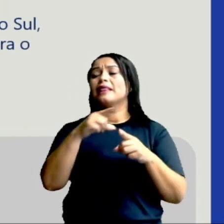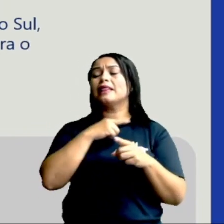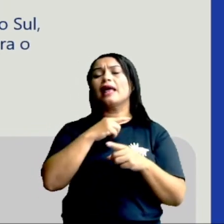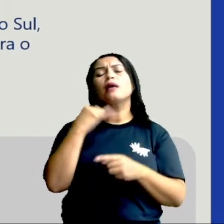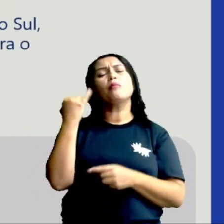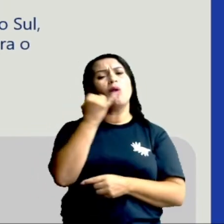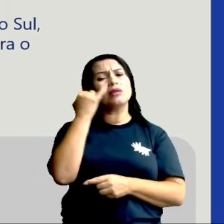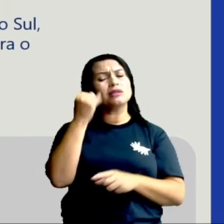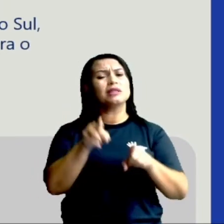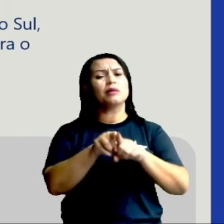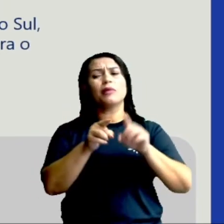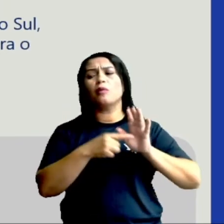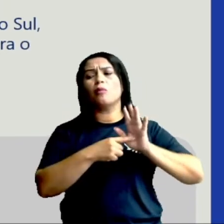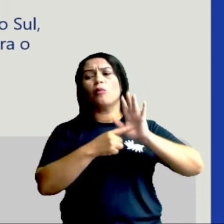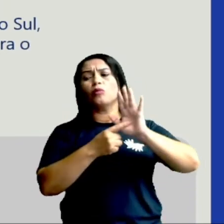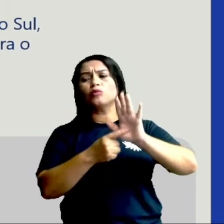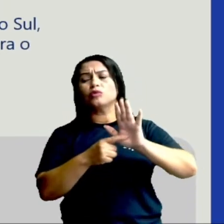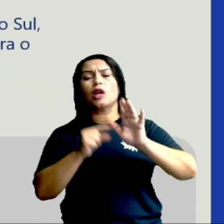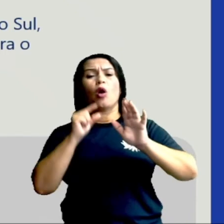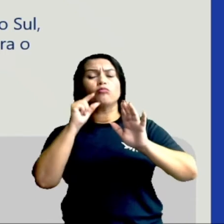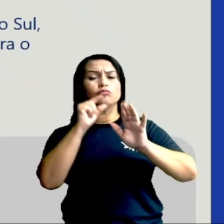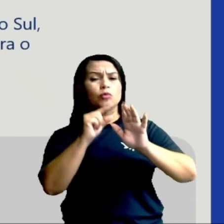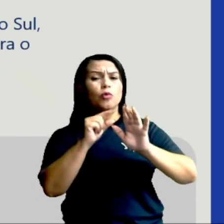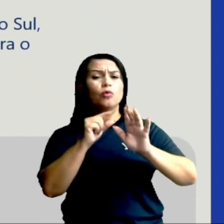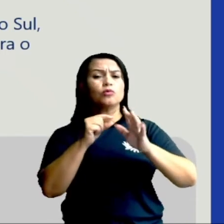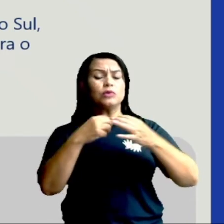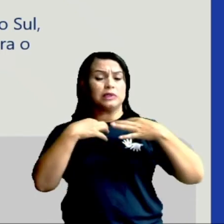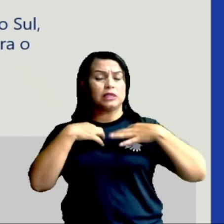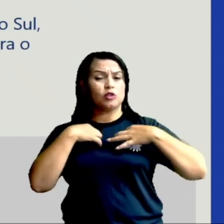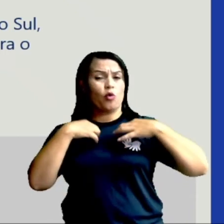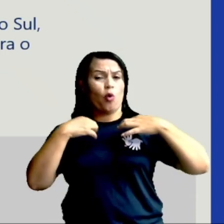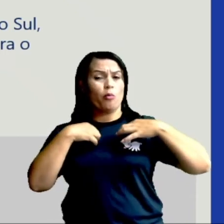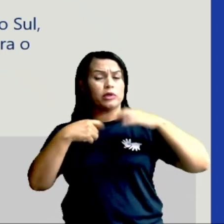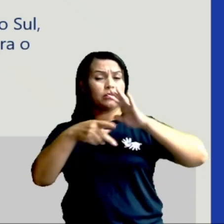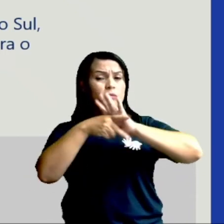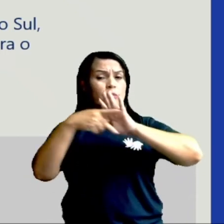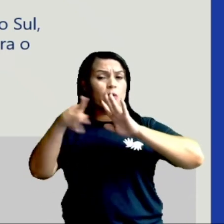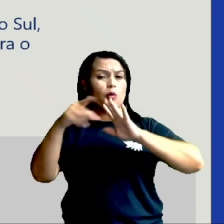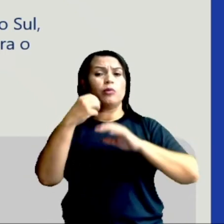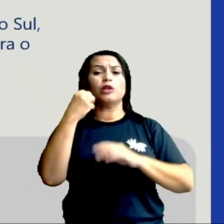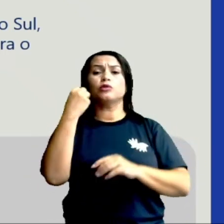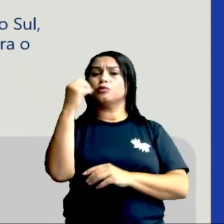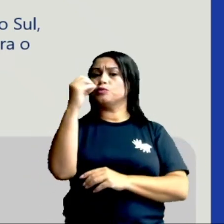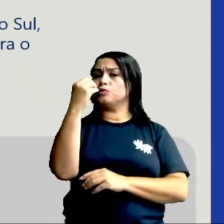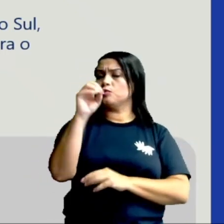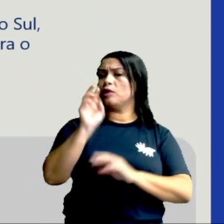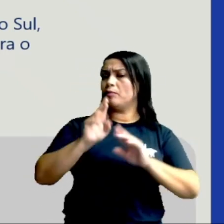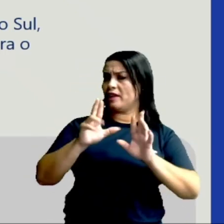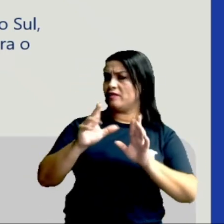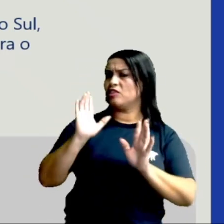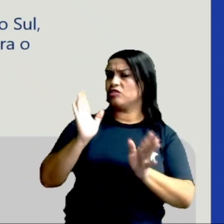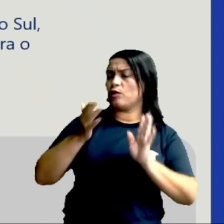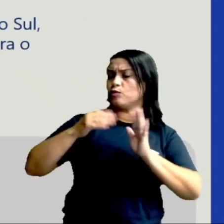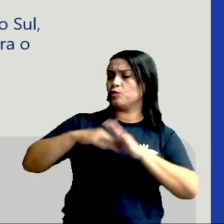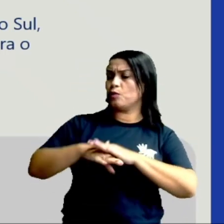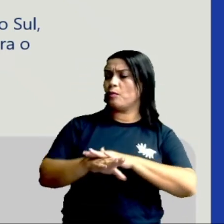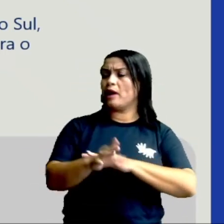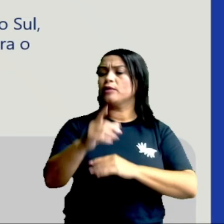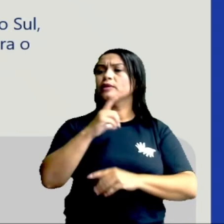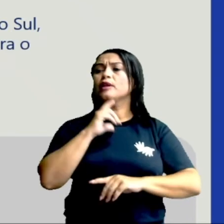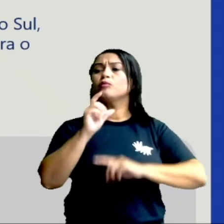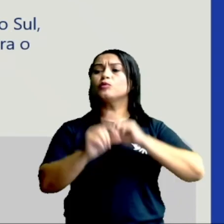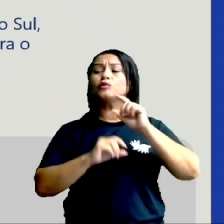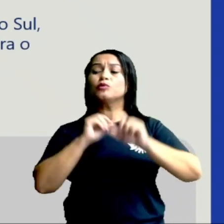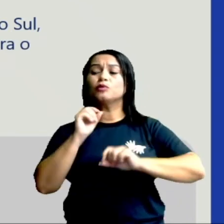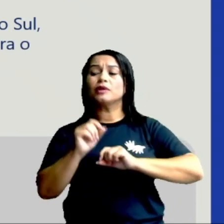Achei importante trazer para vocês um pouco dessas vestimentas do sul, que é bem diferente do que a gente está acostumado. Temos